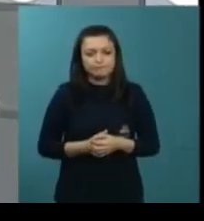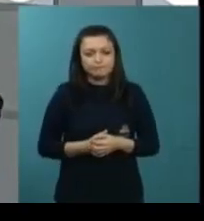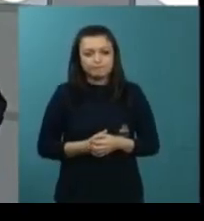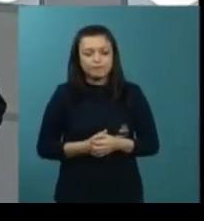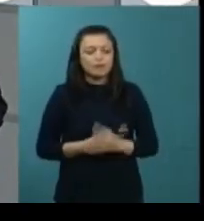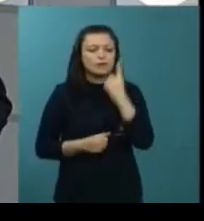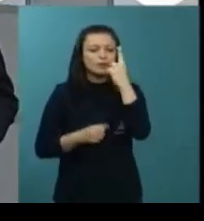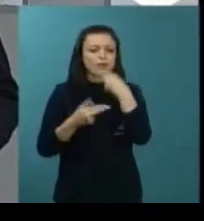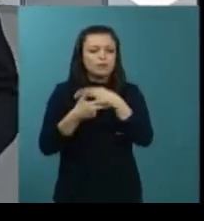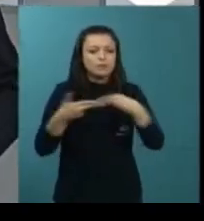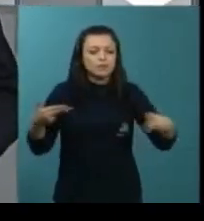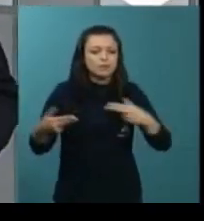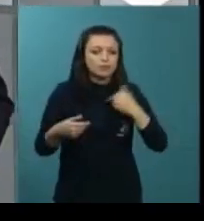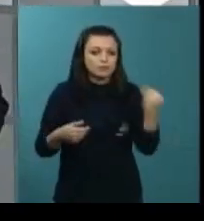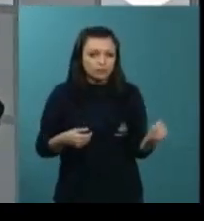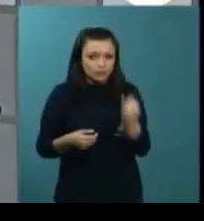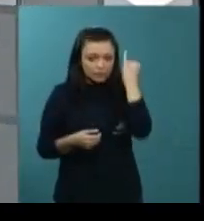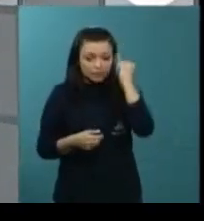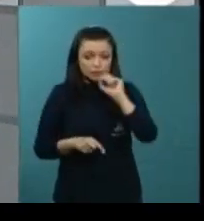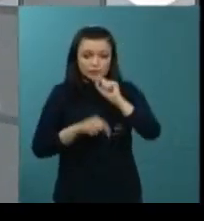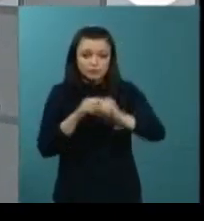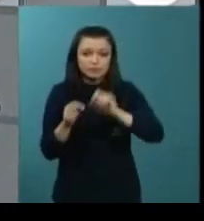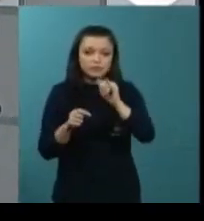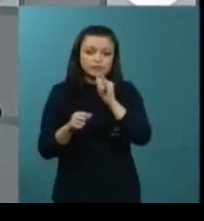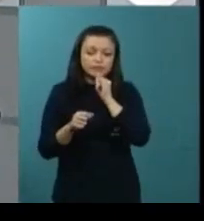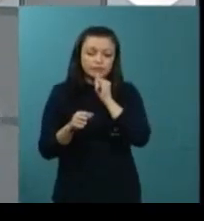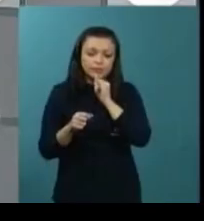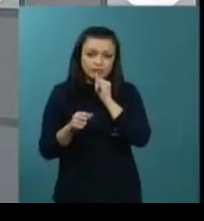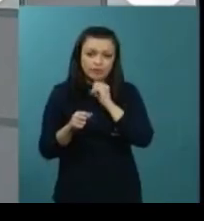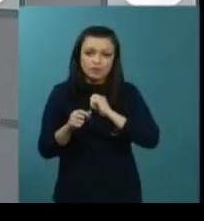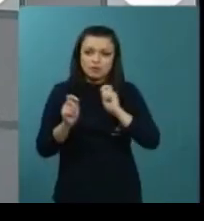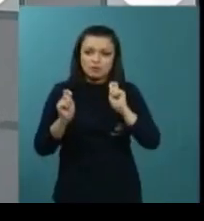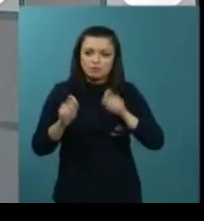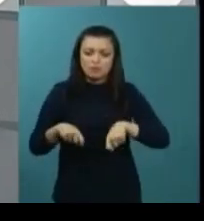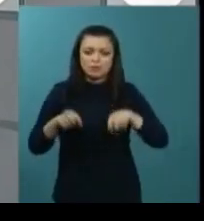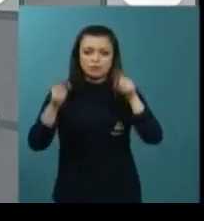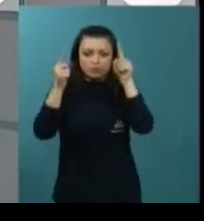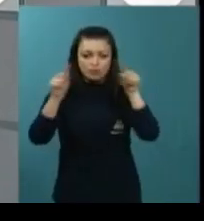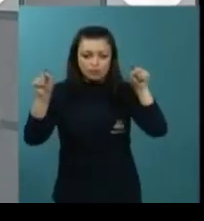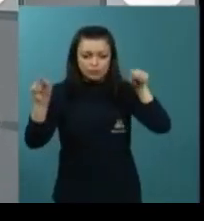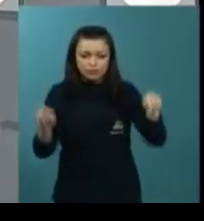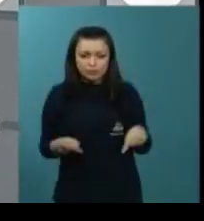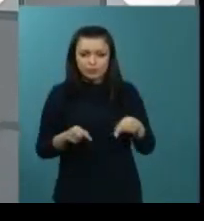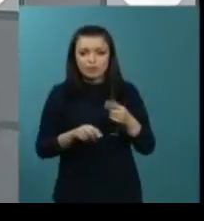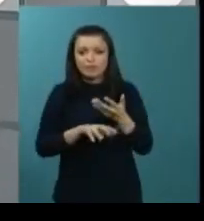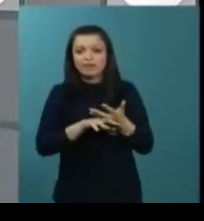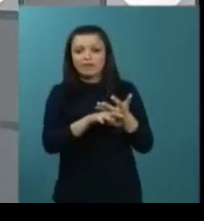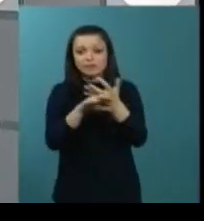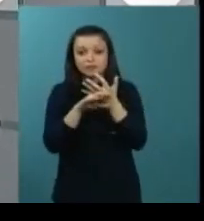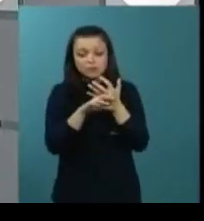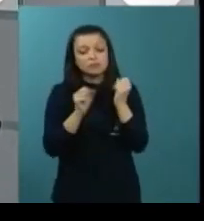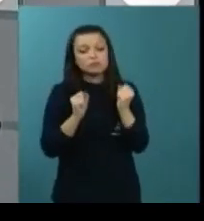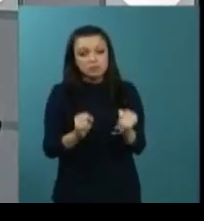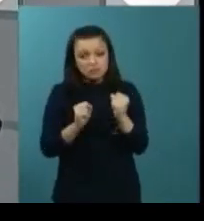Uma coisa importante é que nada impede de um conjunto não ter nenhum